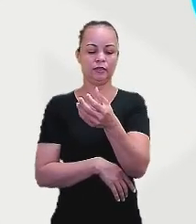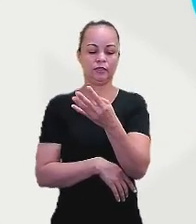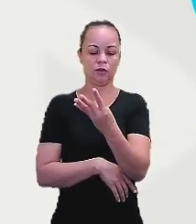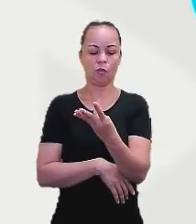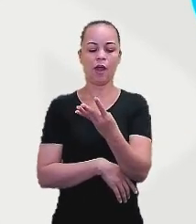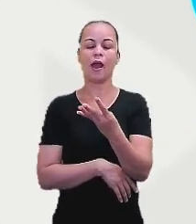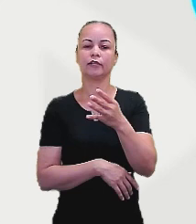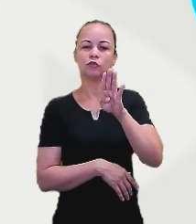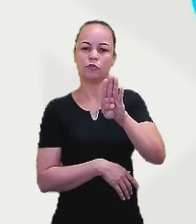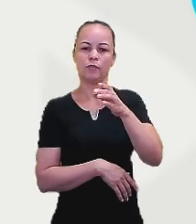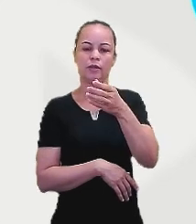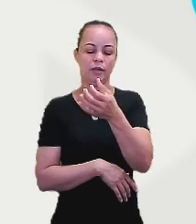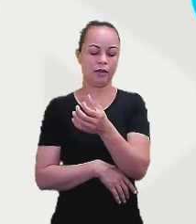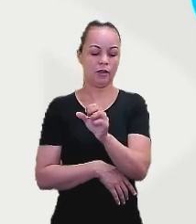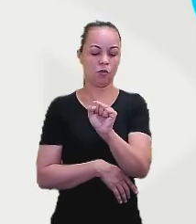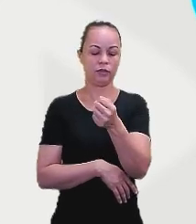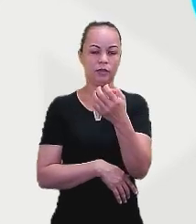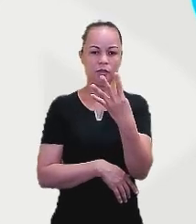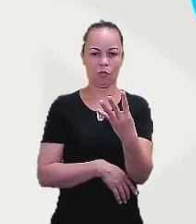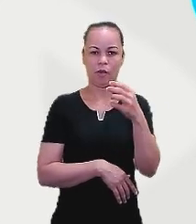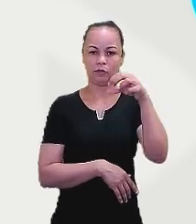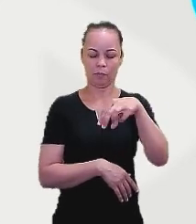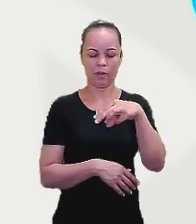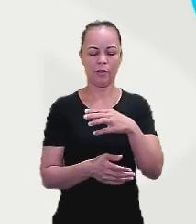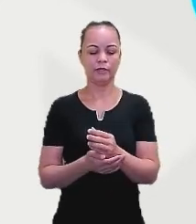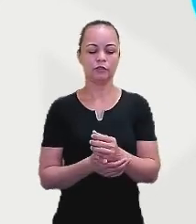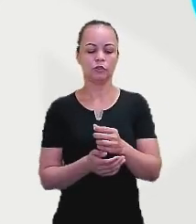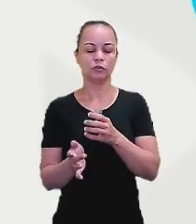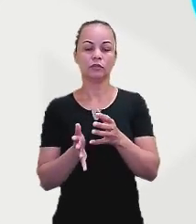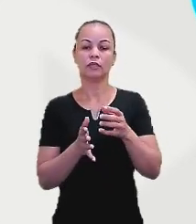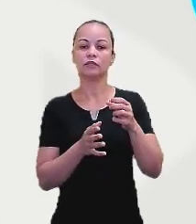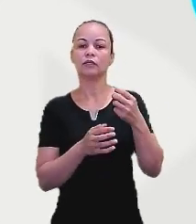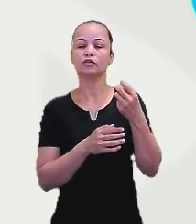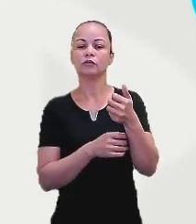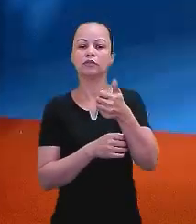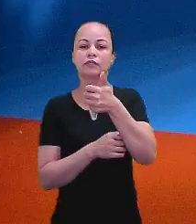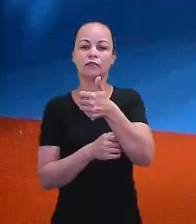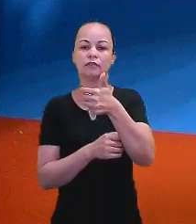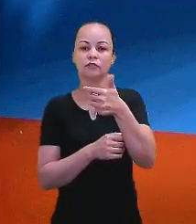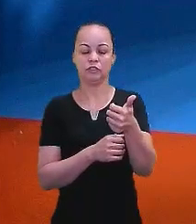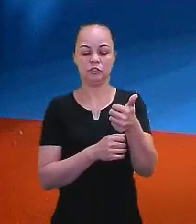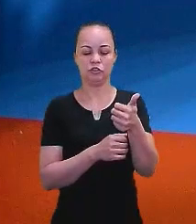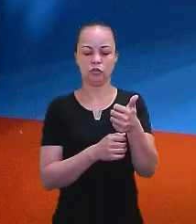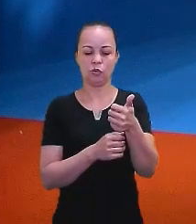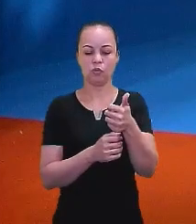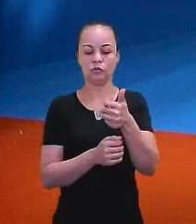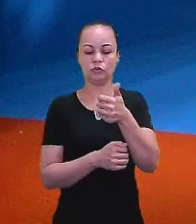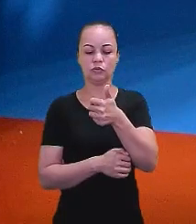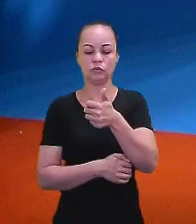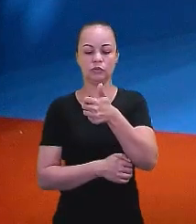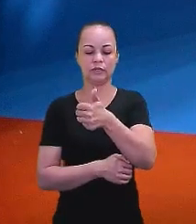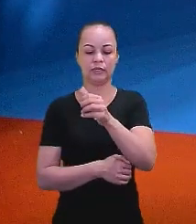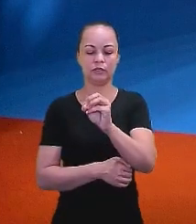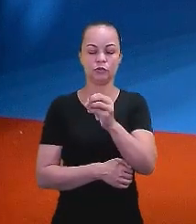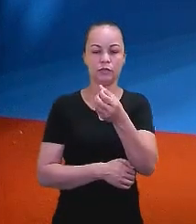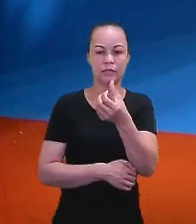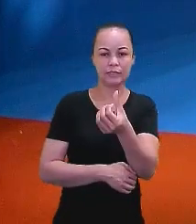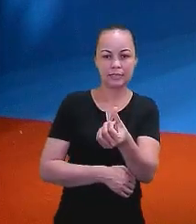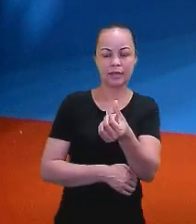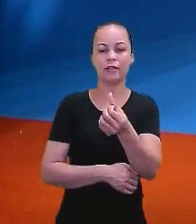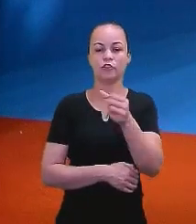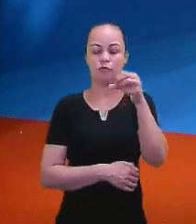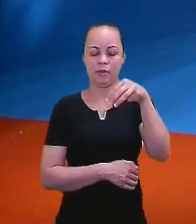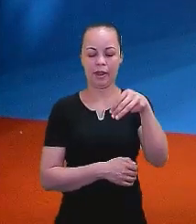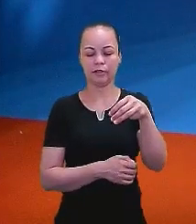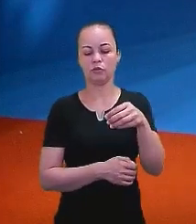C, 106 metros, letra D, 128 metros. Ô, professora, deixa eu